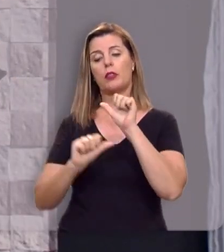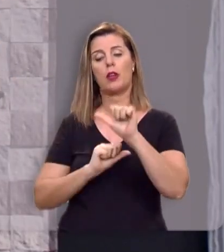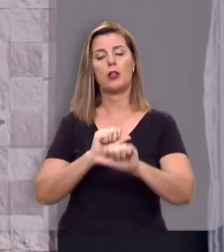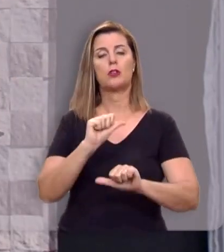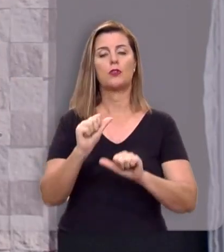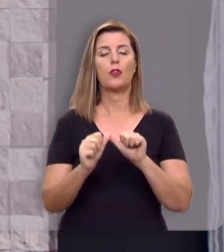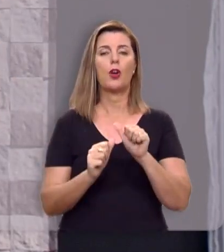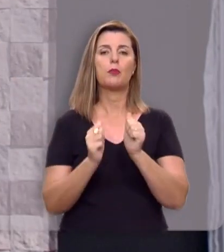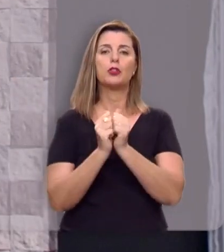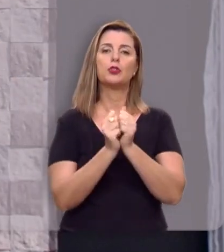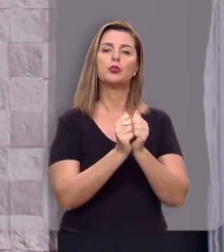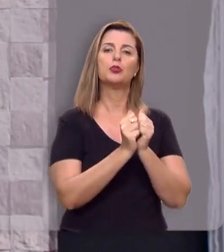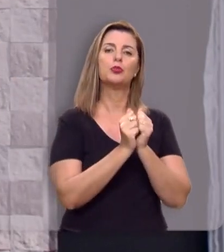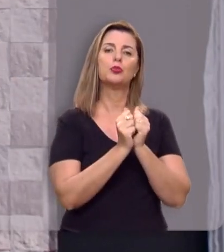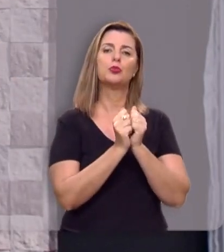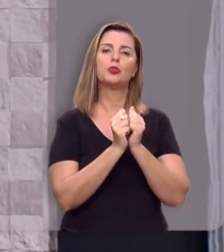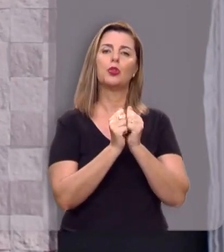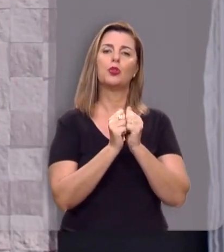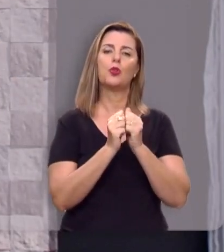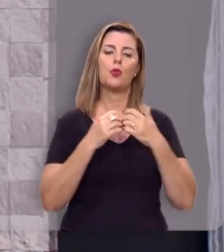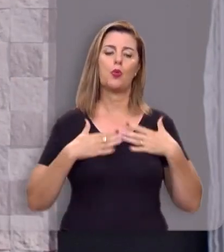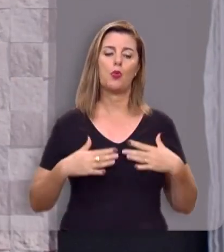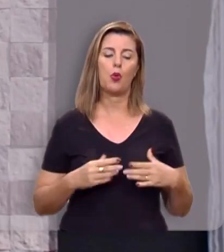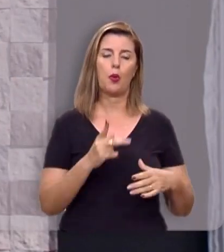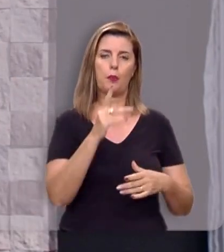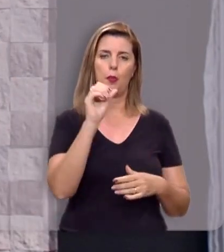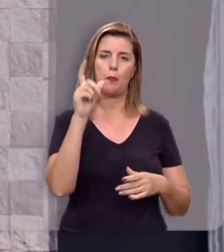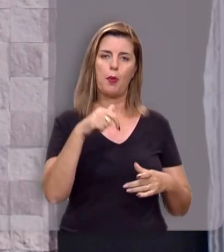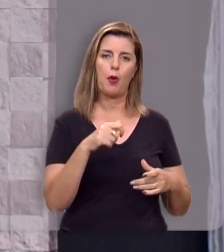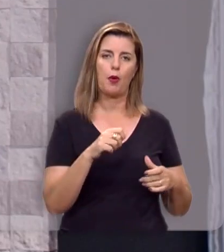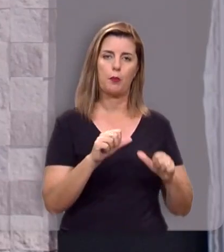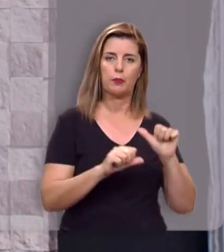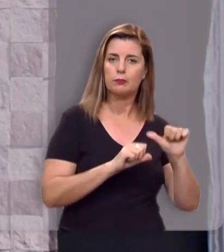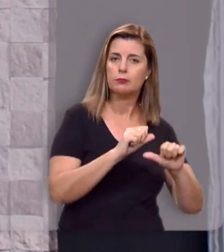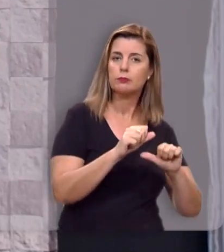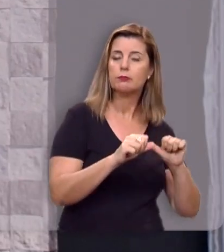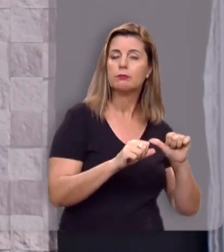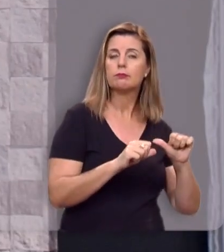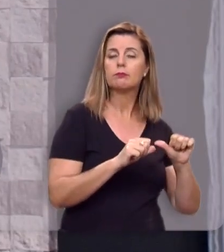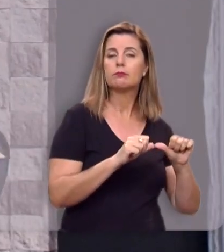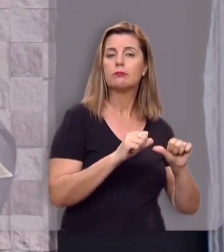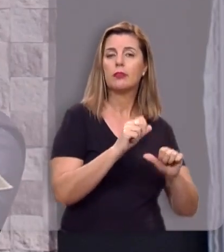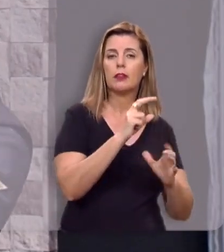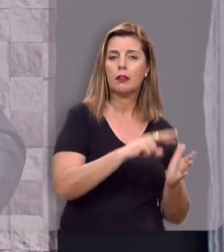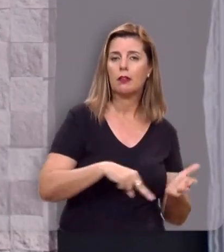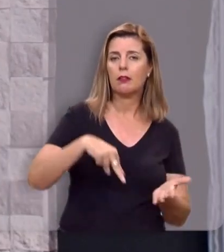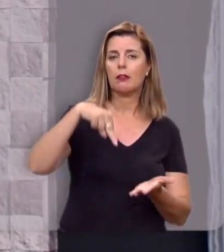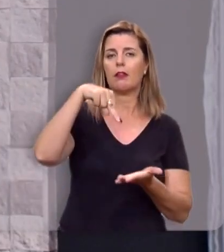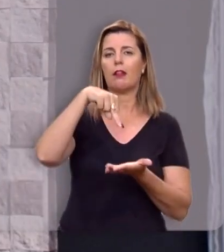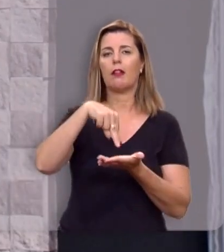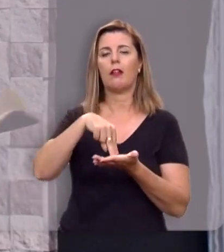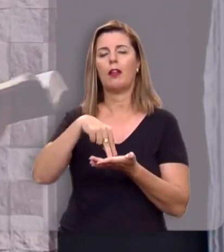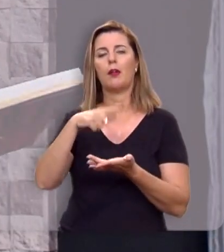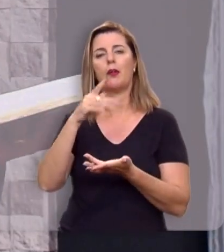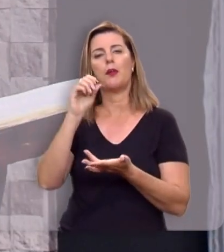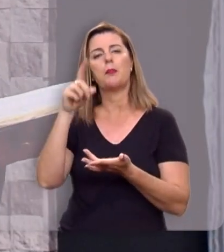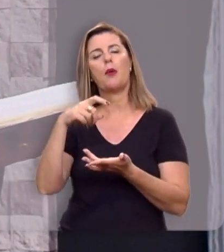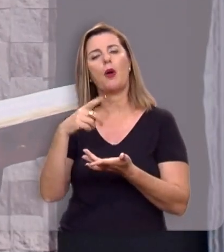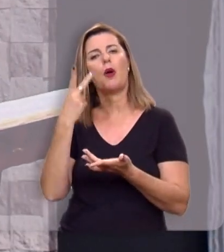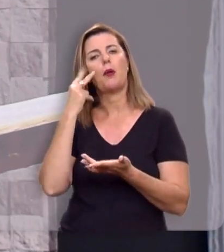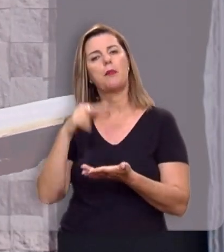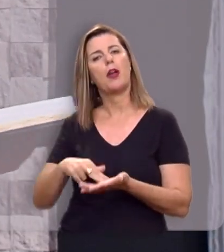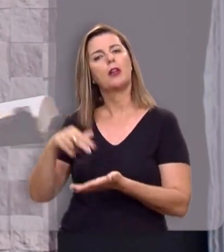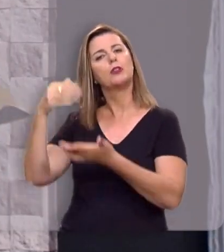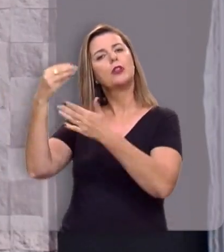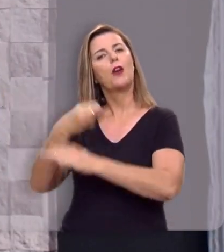volta com Ele em glória. E o corpo que está no pó, porque foi feito pó e é pó, vai se levantar do pó, uns para a